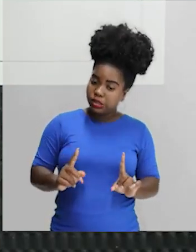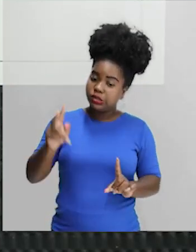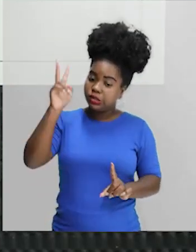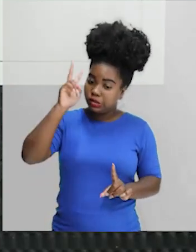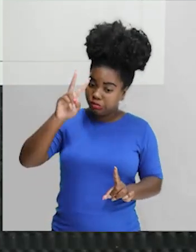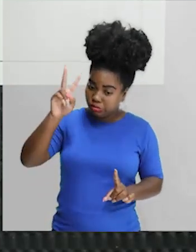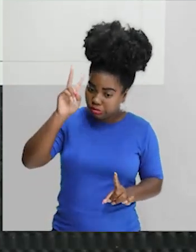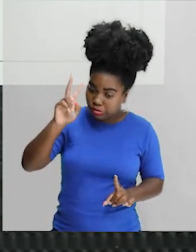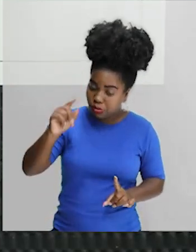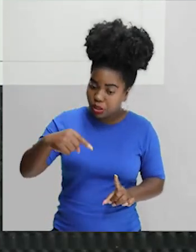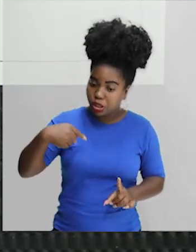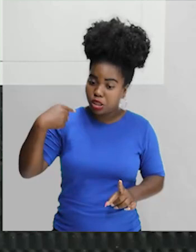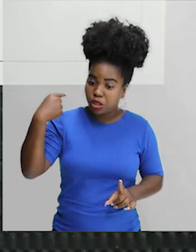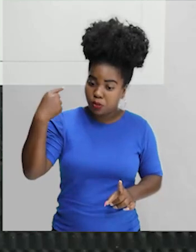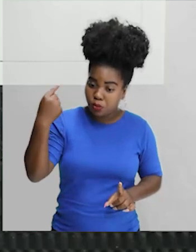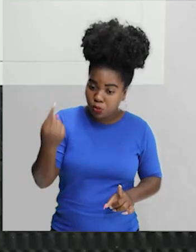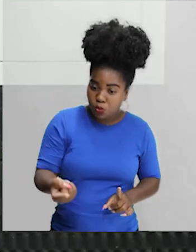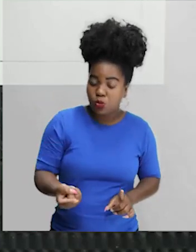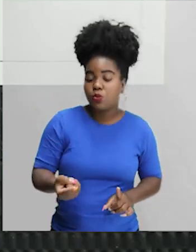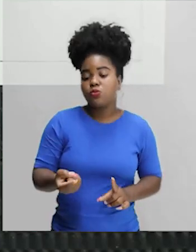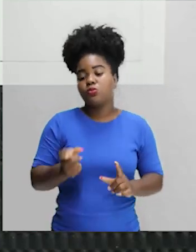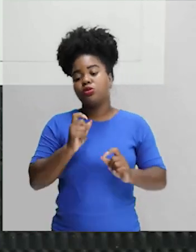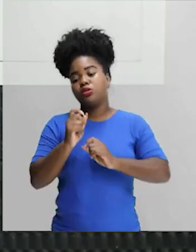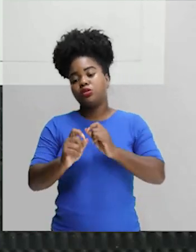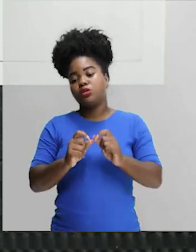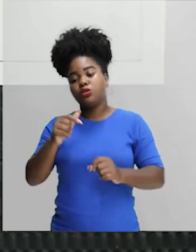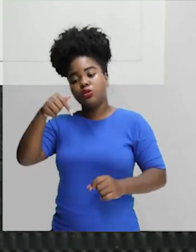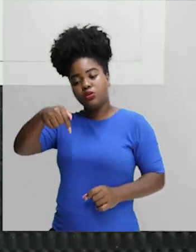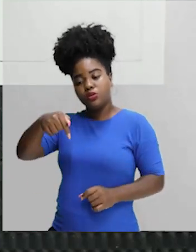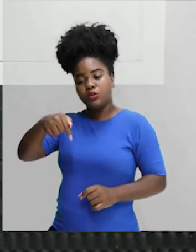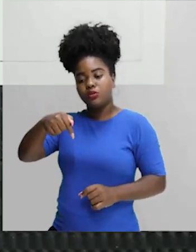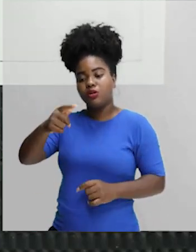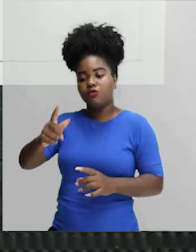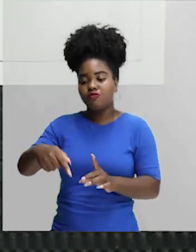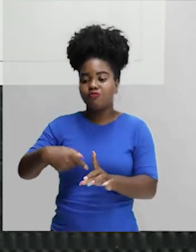lembrar depois que seus quocientes vão estar dobrados. Ó.